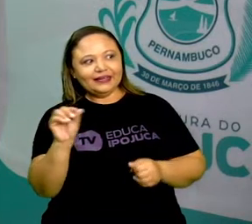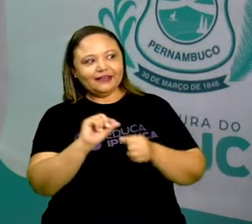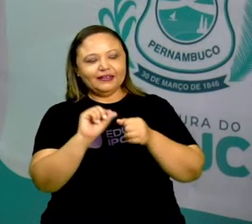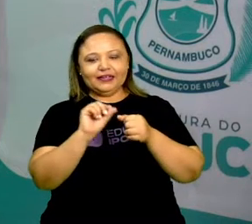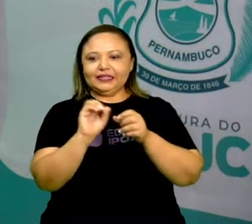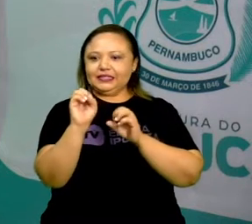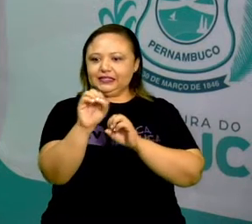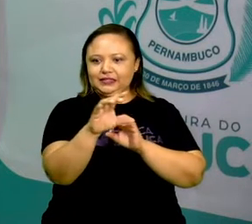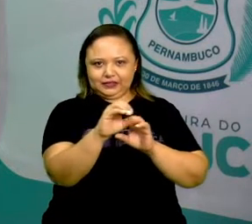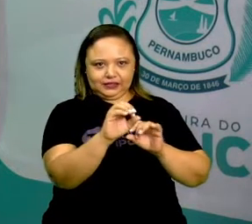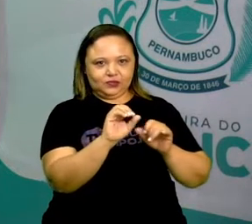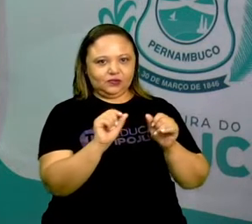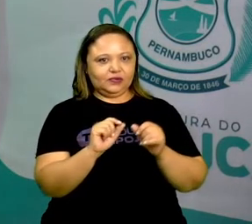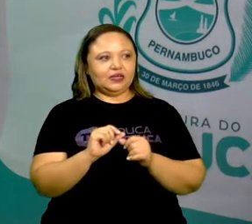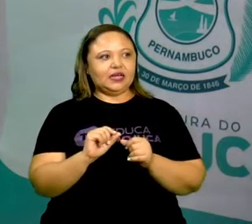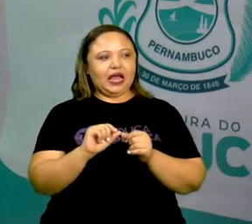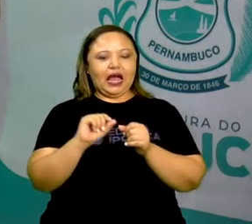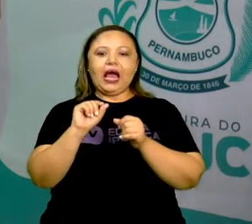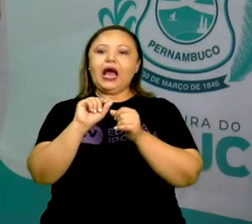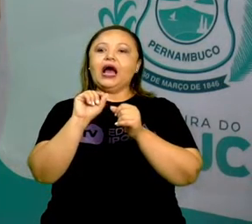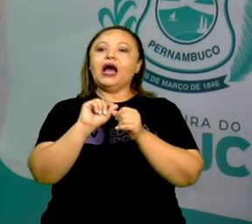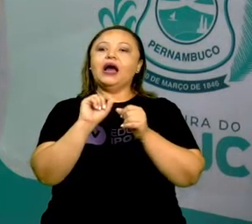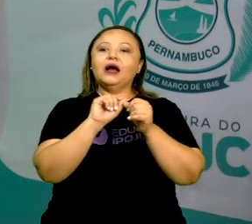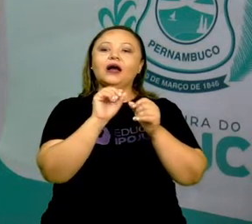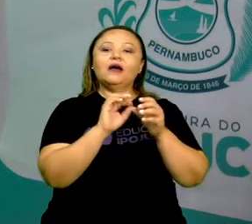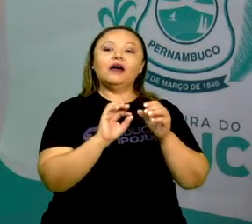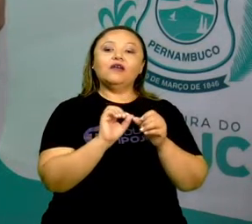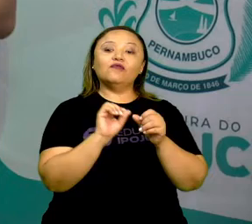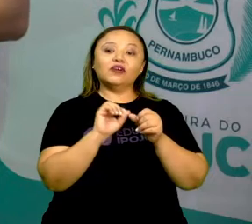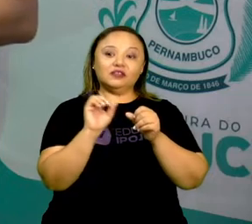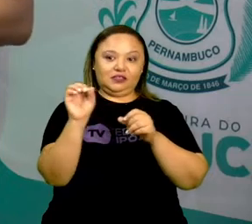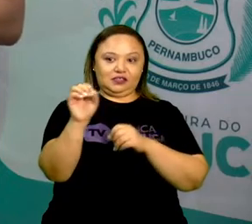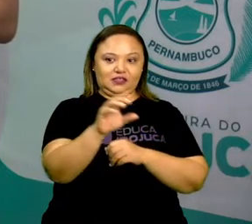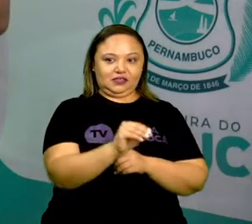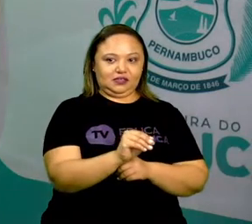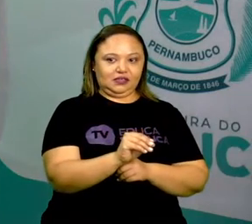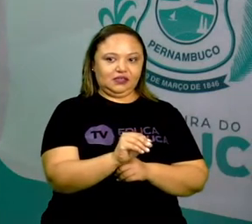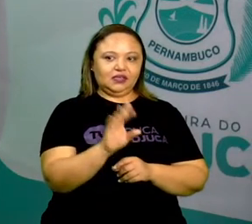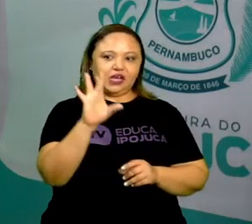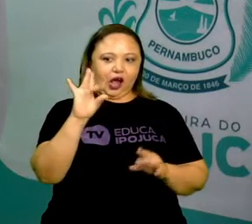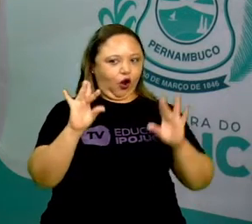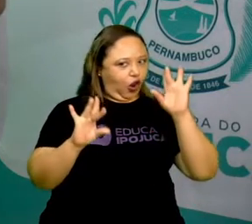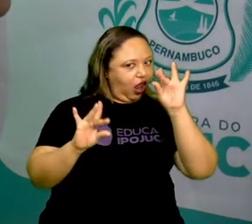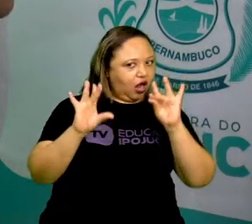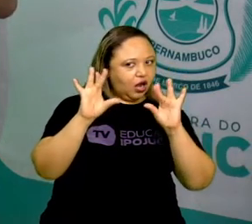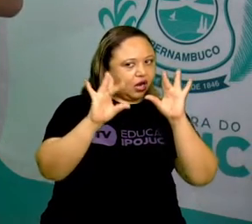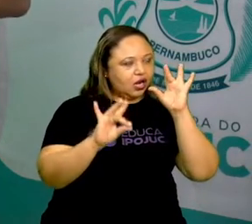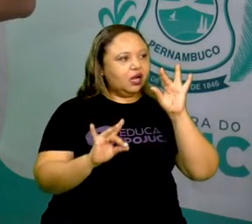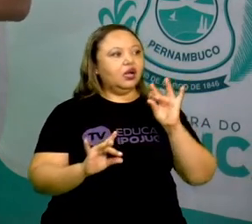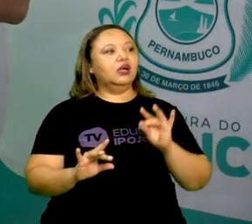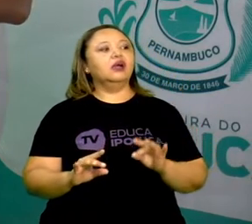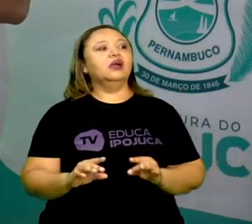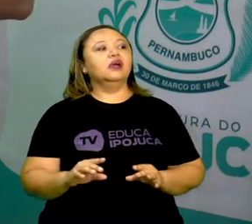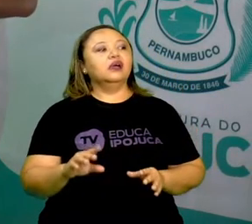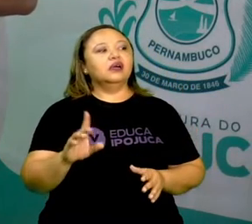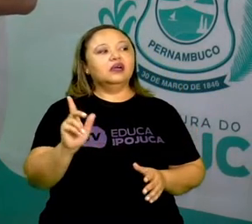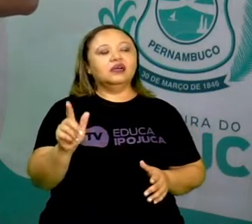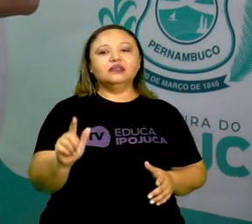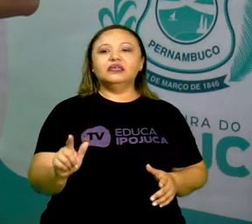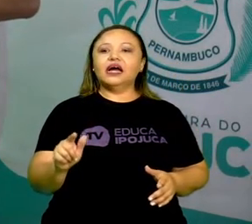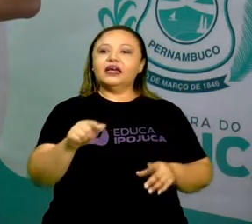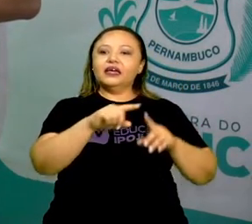fazendo as colagens, eu vou ter o formato do cubo. Já aqui nós temos a planificação do